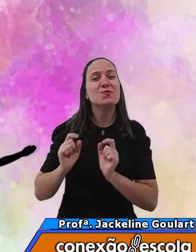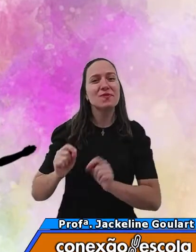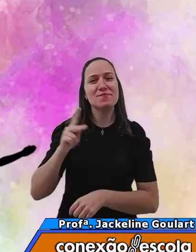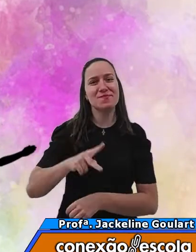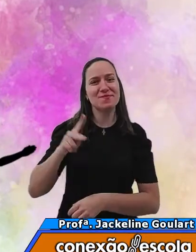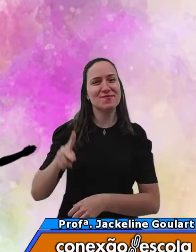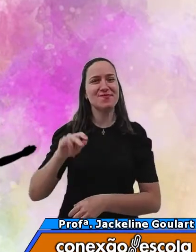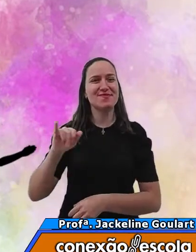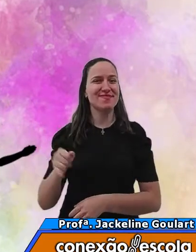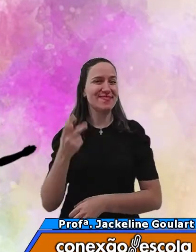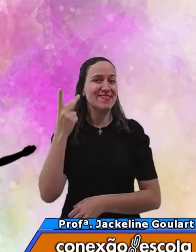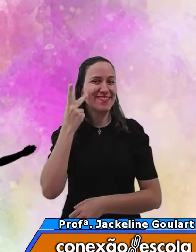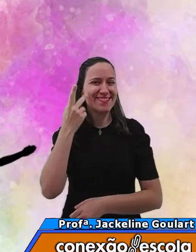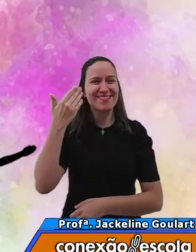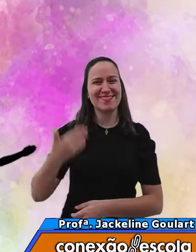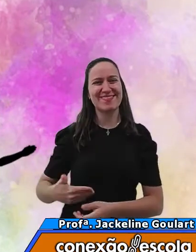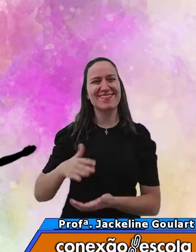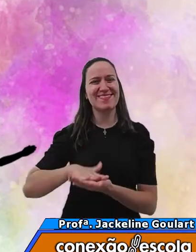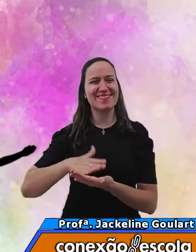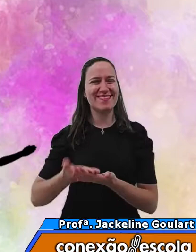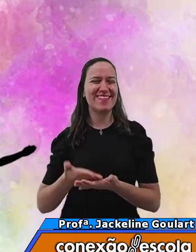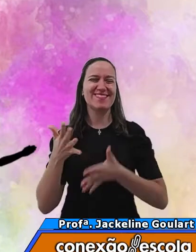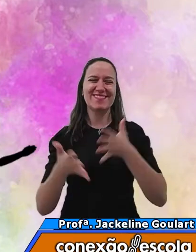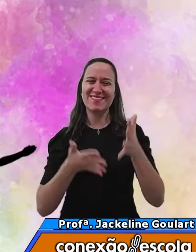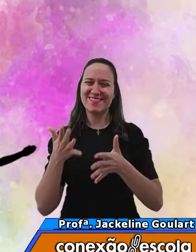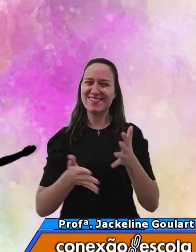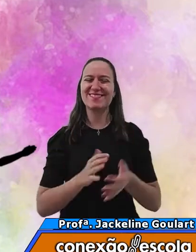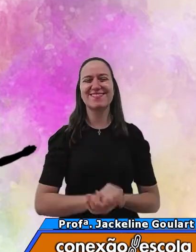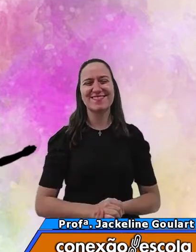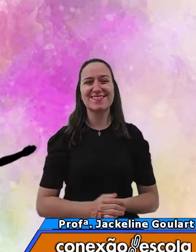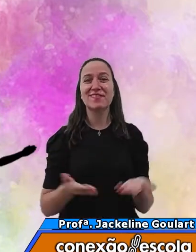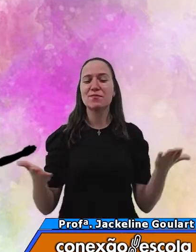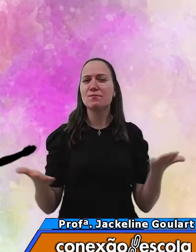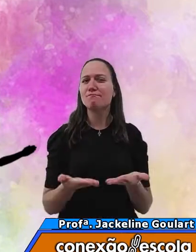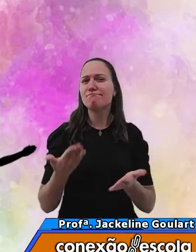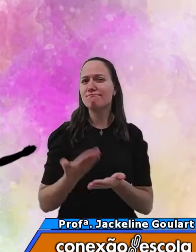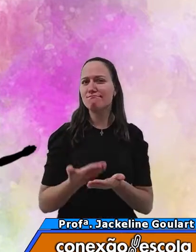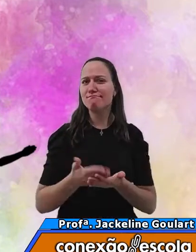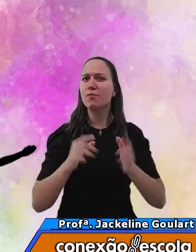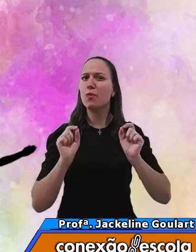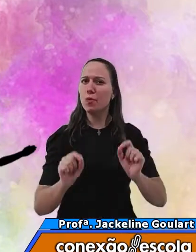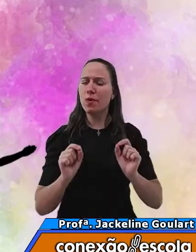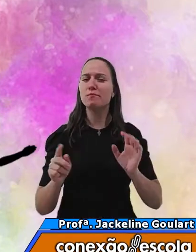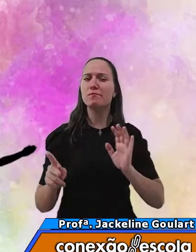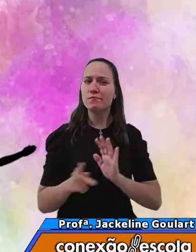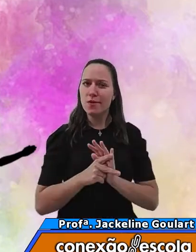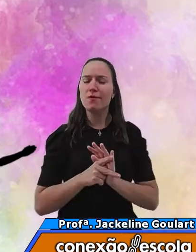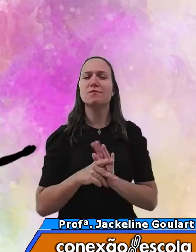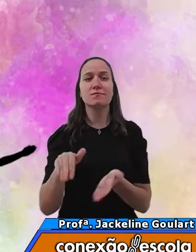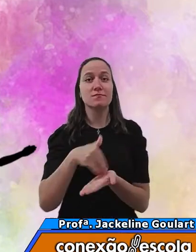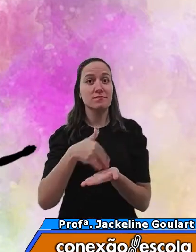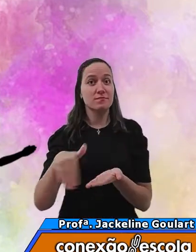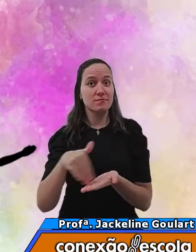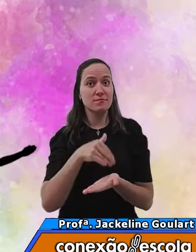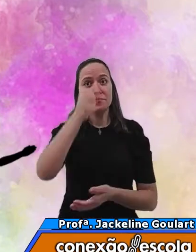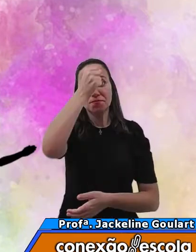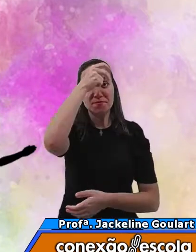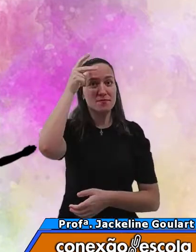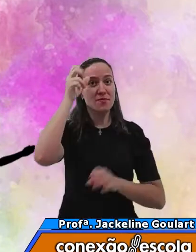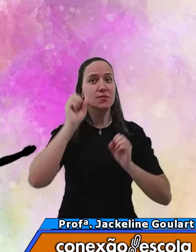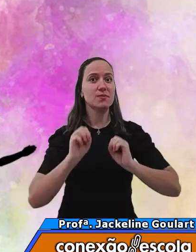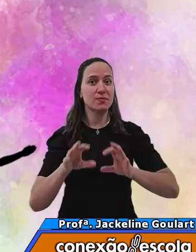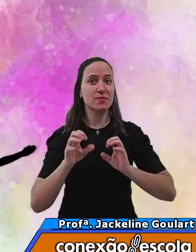professora Jaqueline, a intérprete de Libras. E essa aula é uma produção da Secretaria Municipal de Educação de